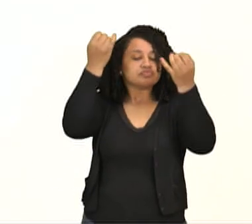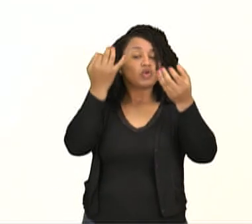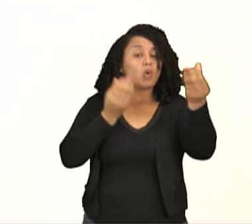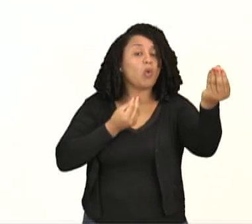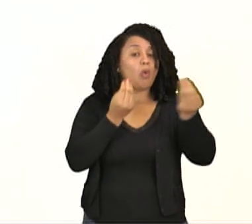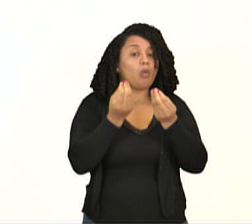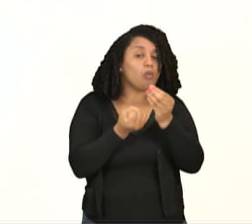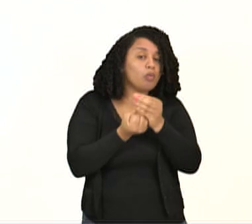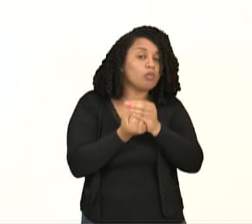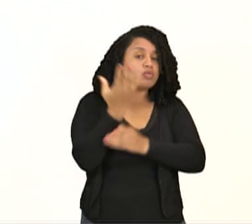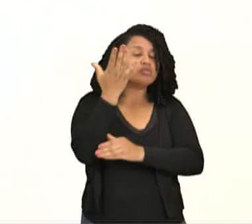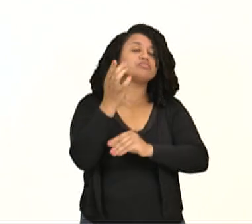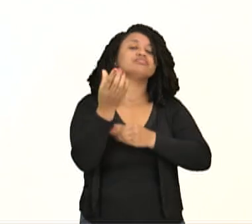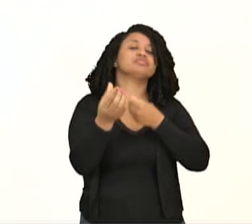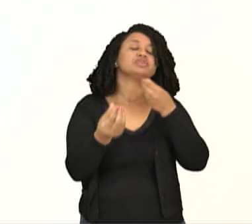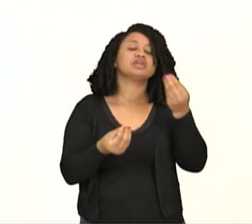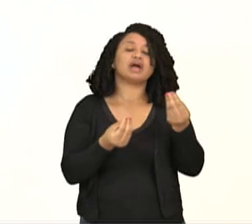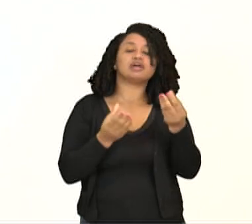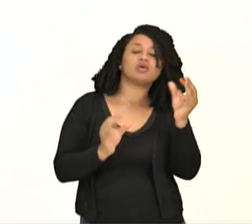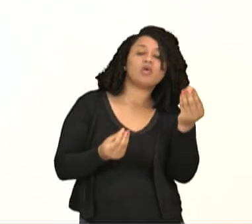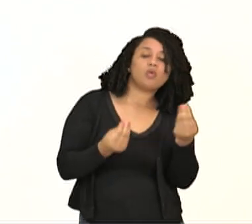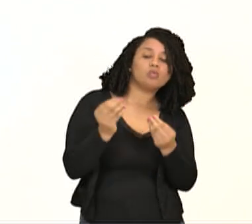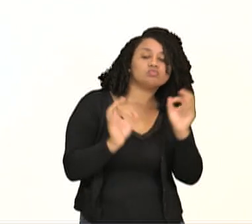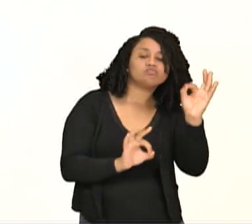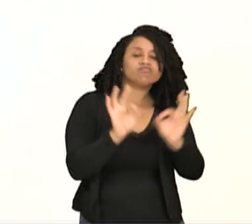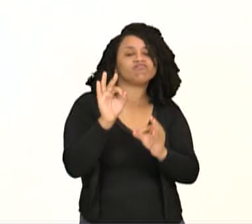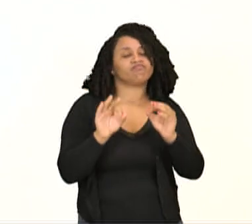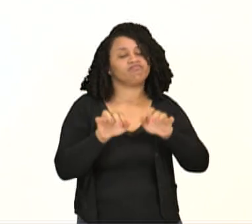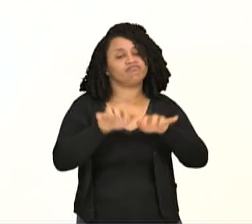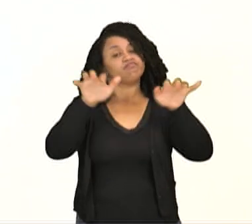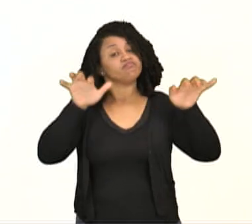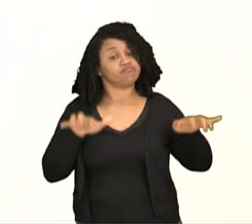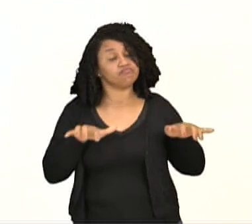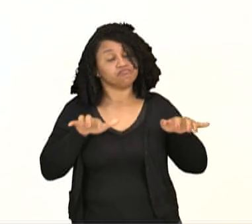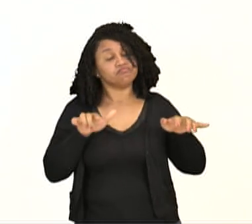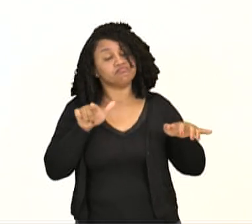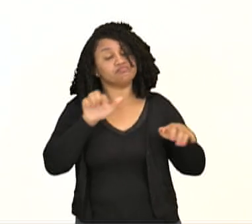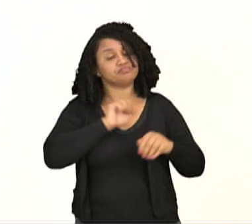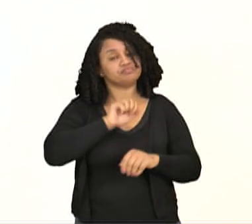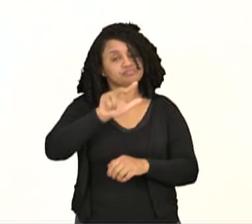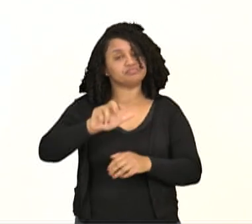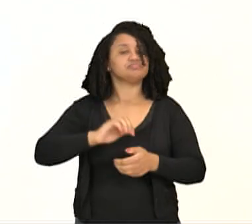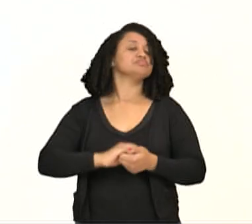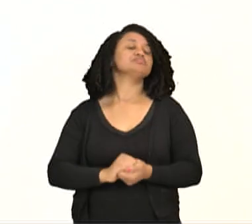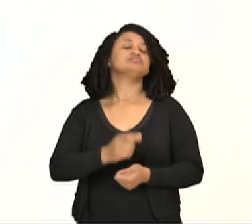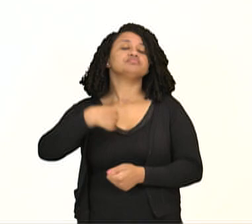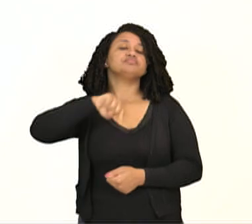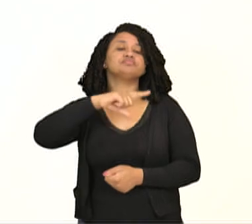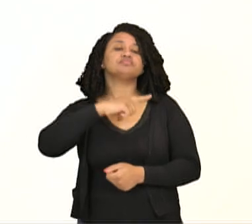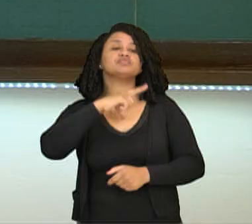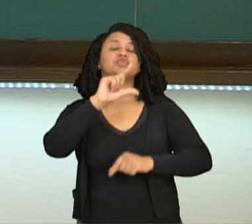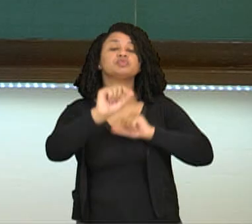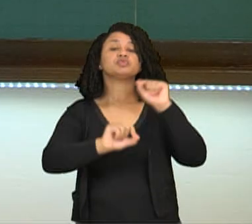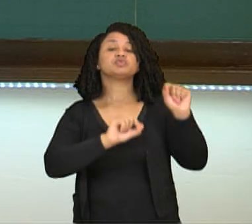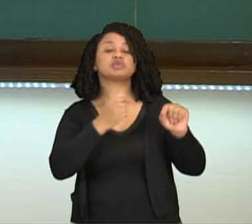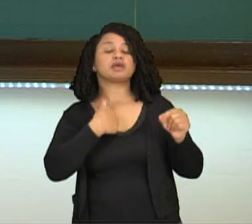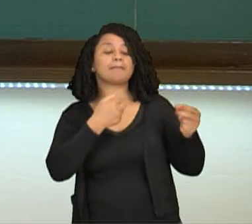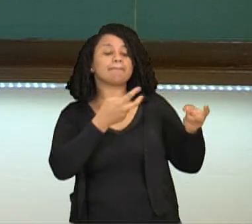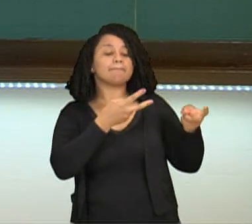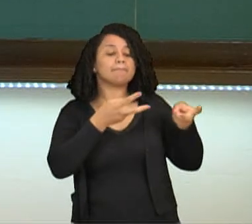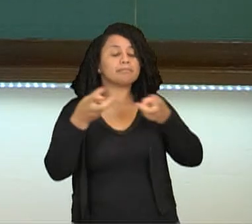ser formada, como vai ser organizada a monarquia de Portugal, nós temos que ver o que